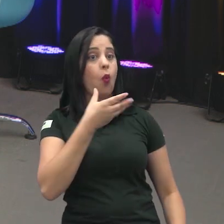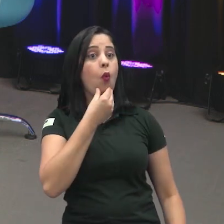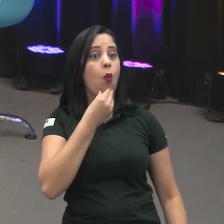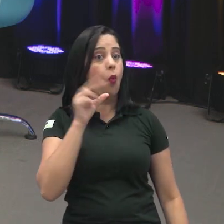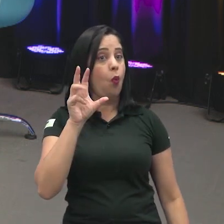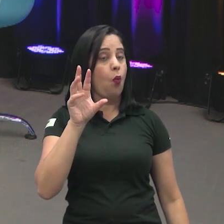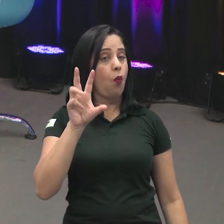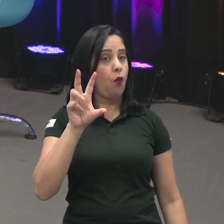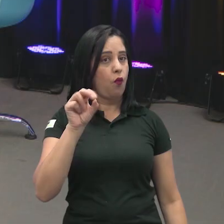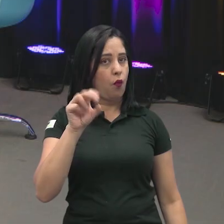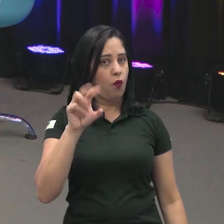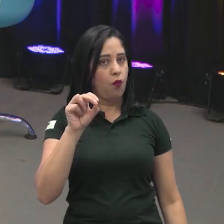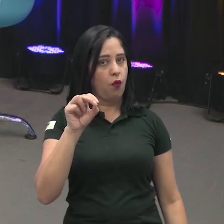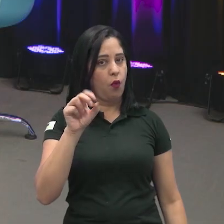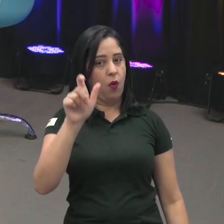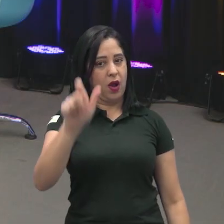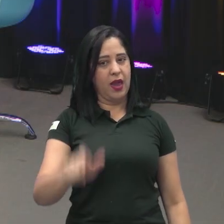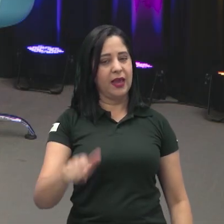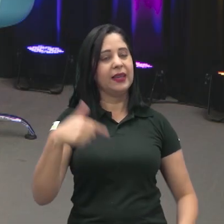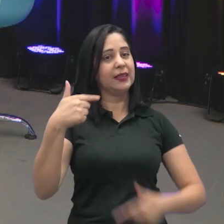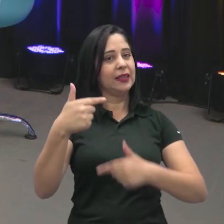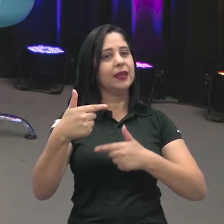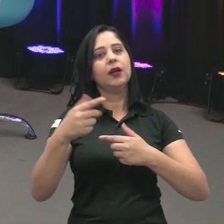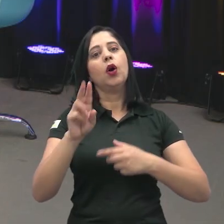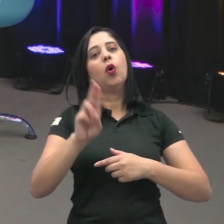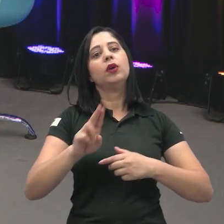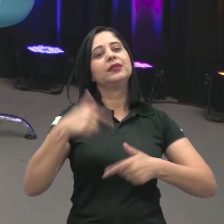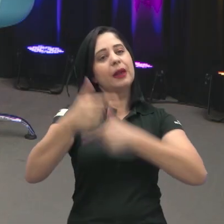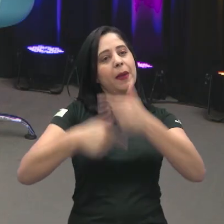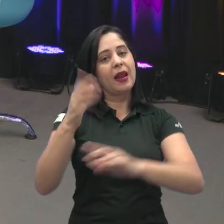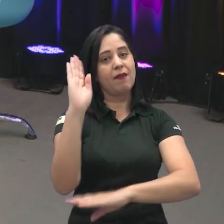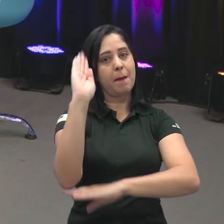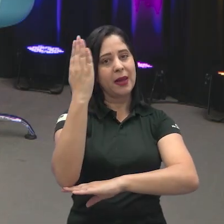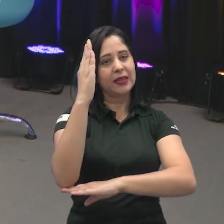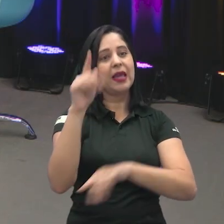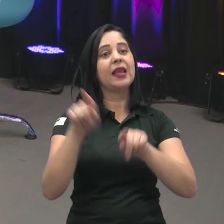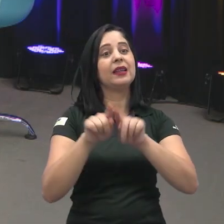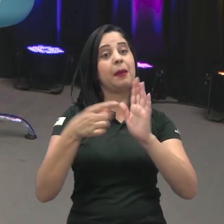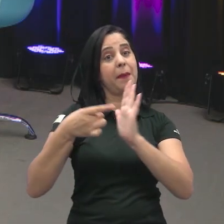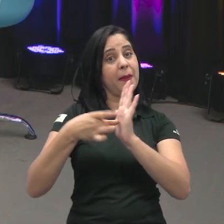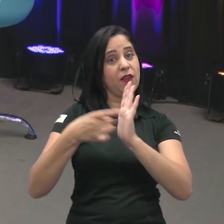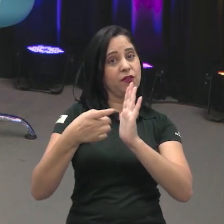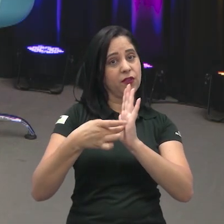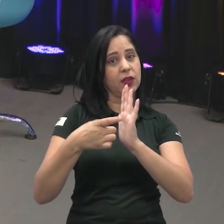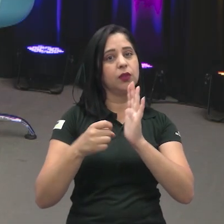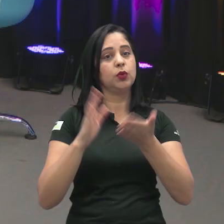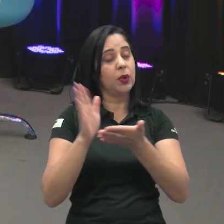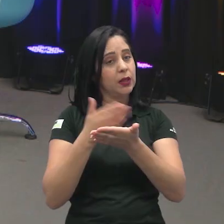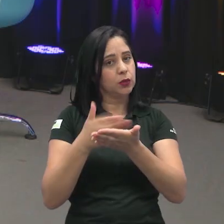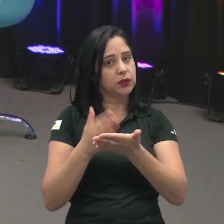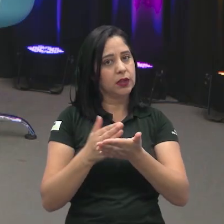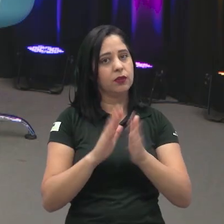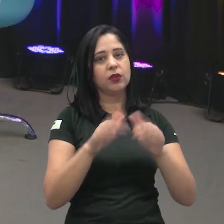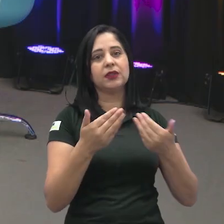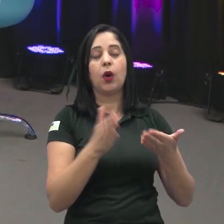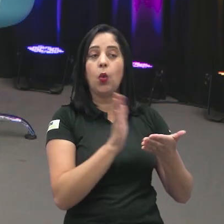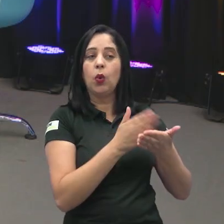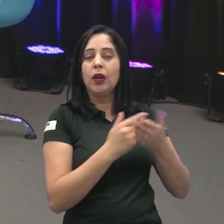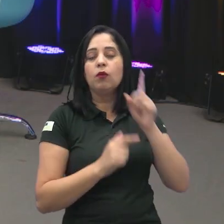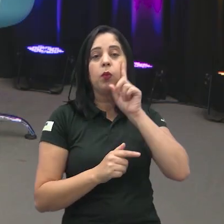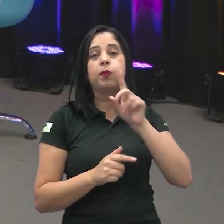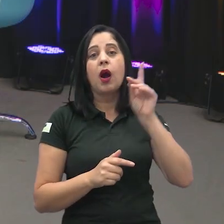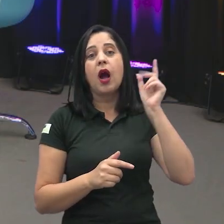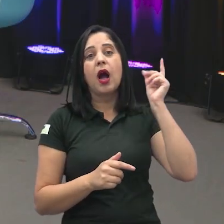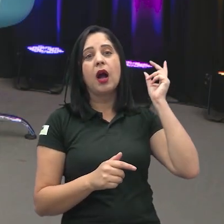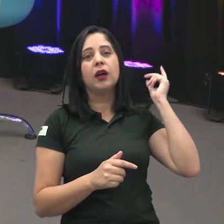era um homem assim, que ele trabalhava muito com madeira e ele adorava os livros. Então, nos livros antigos, a